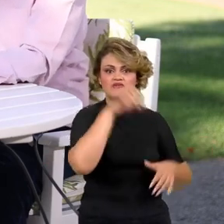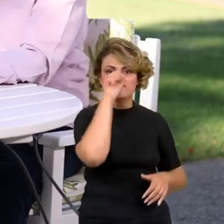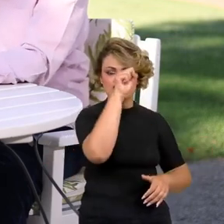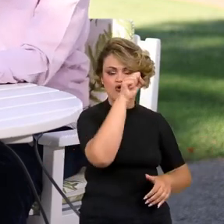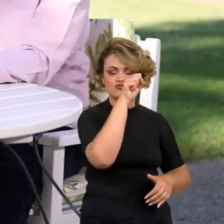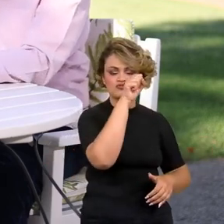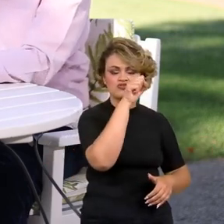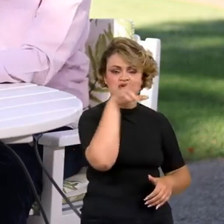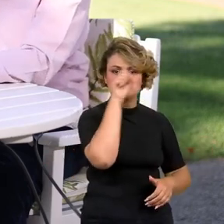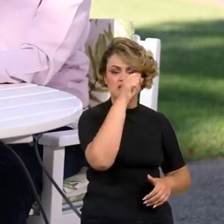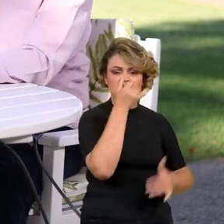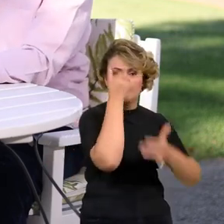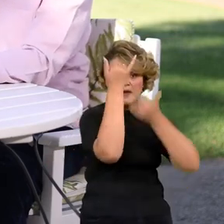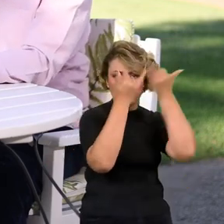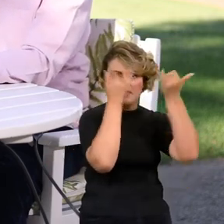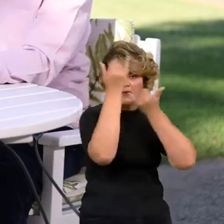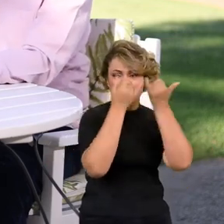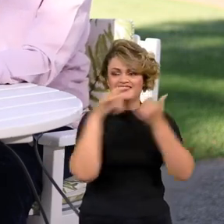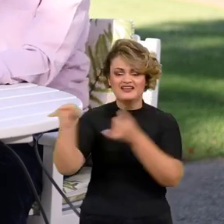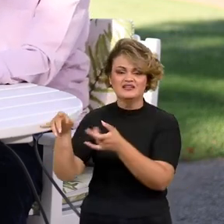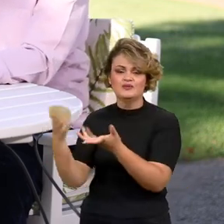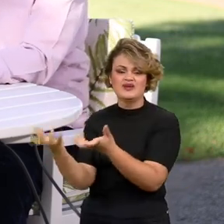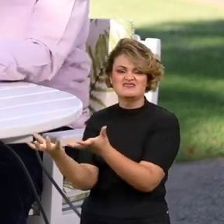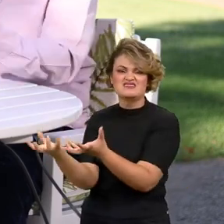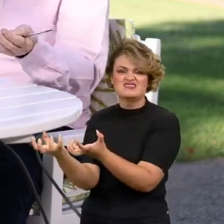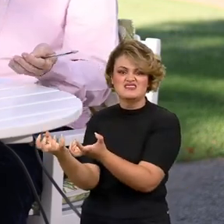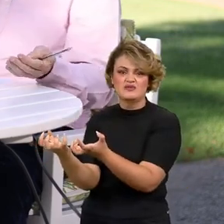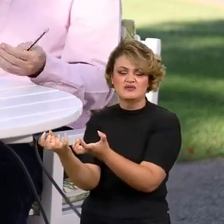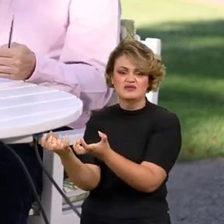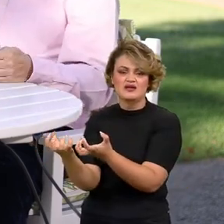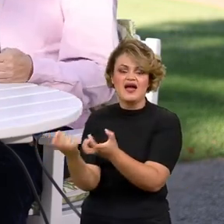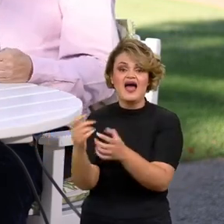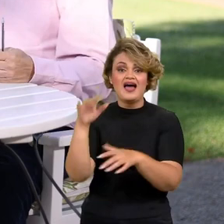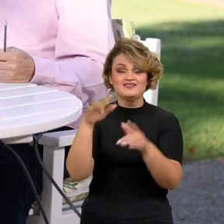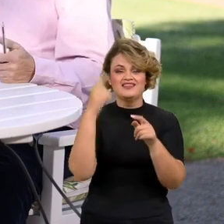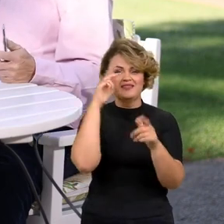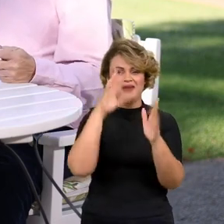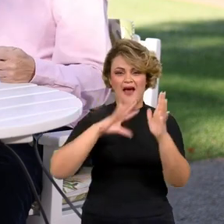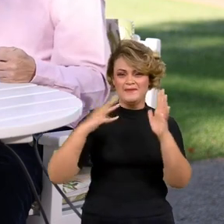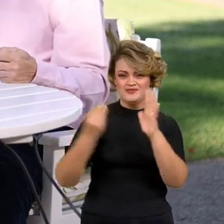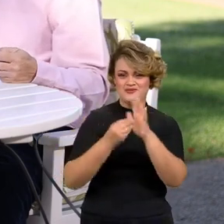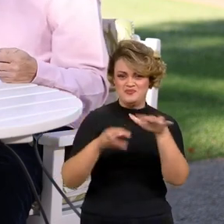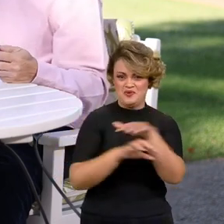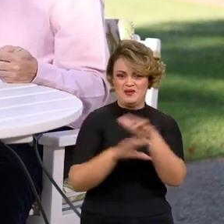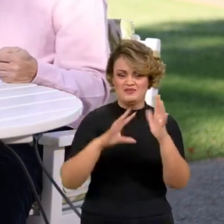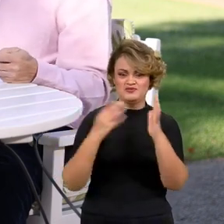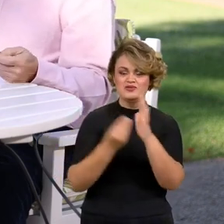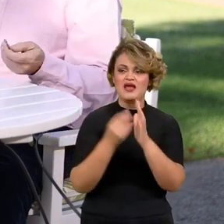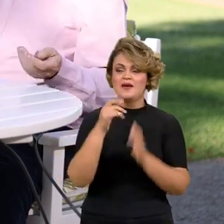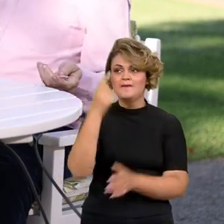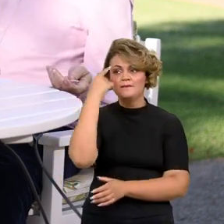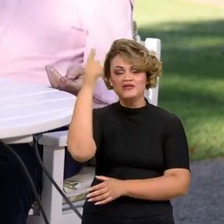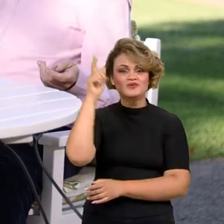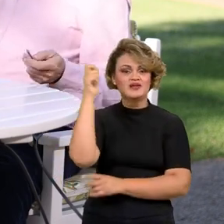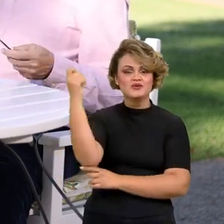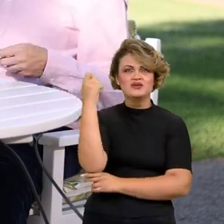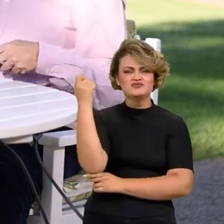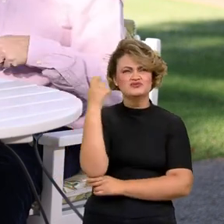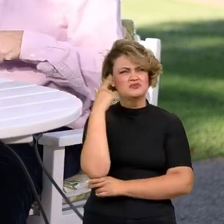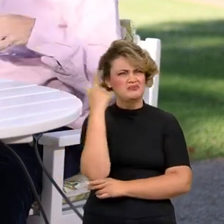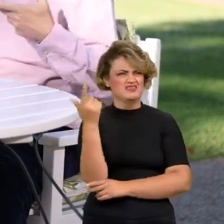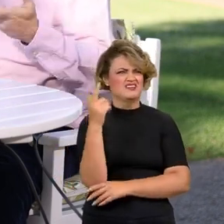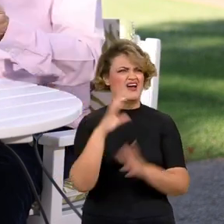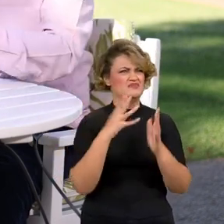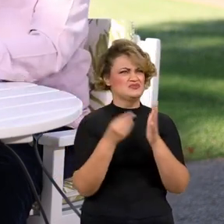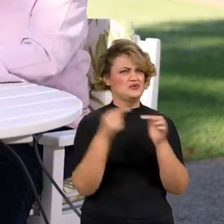tragédia dos dos dois lados e isso tem a ver com a Amazônia às vezes Talvez a pessoa no Rio Grande do Sul não pense o quanto a Amazônia tem a ver com o dia a dia dela né